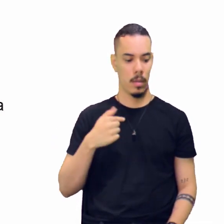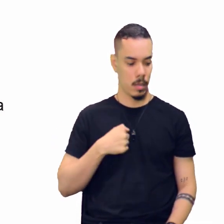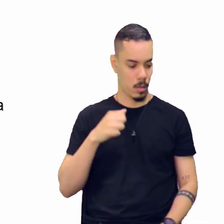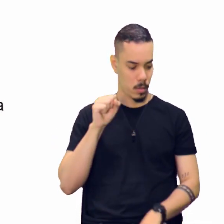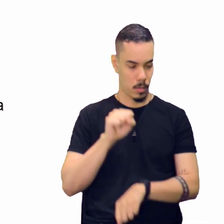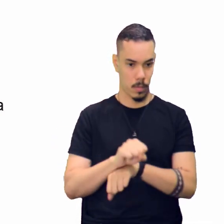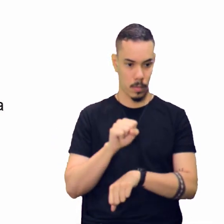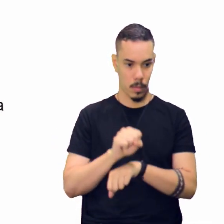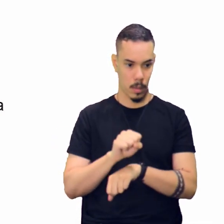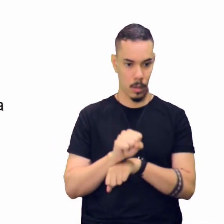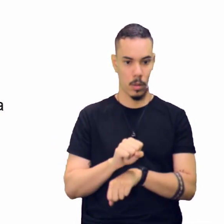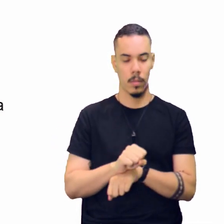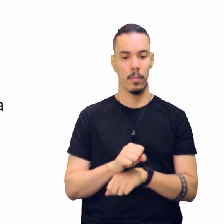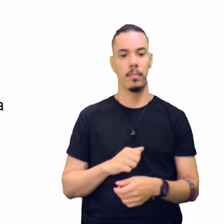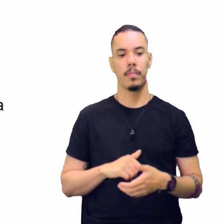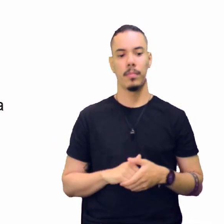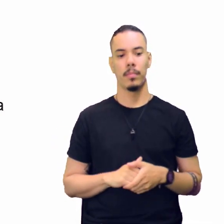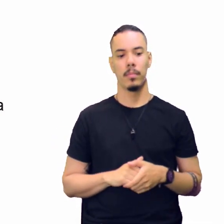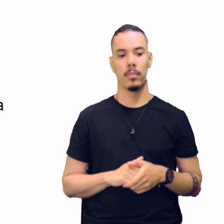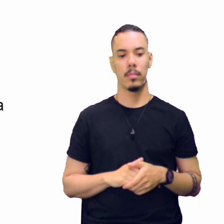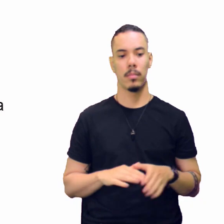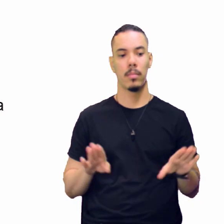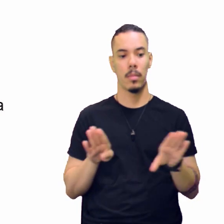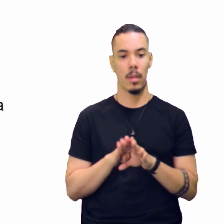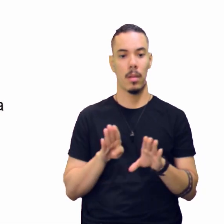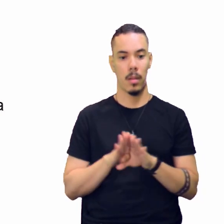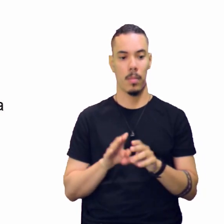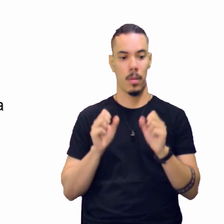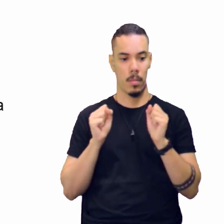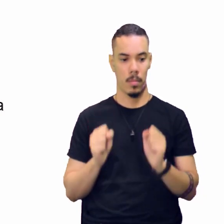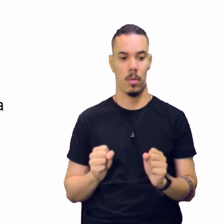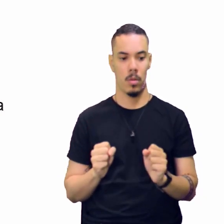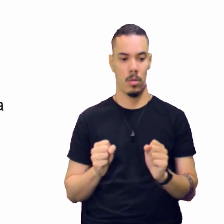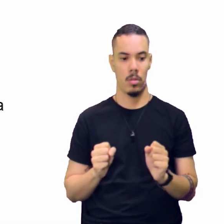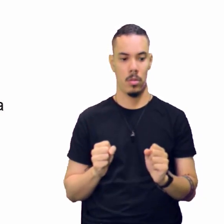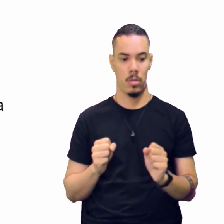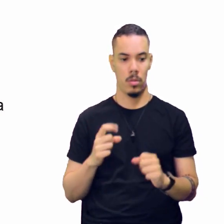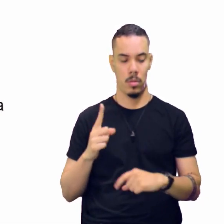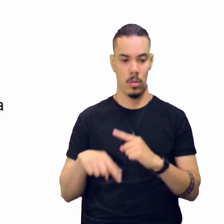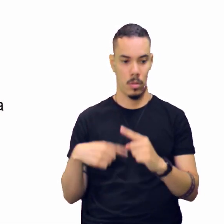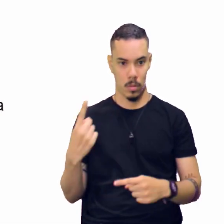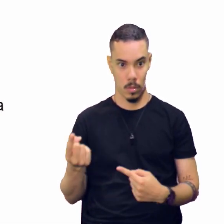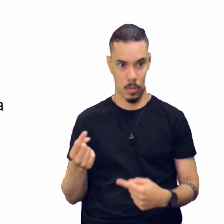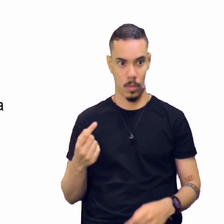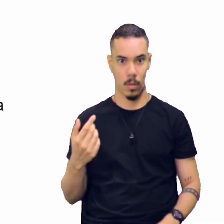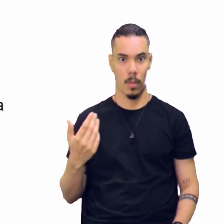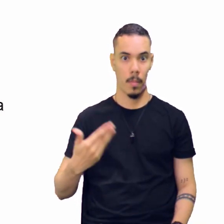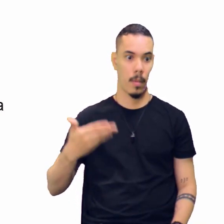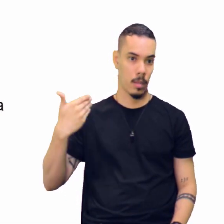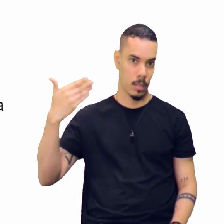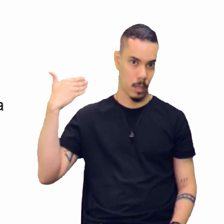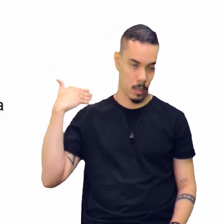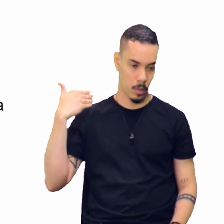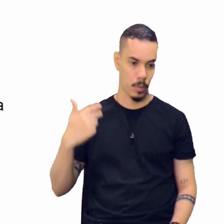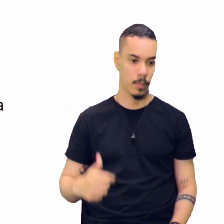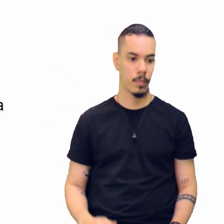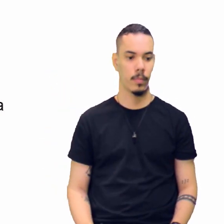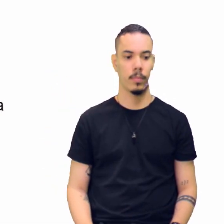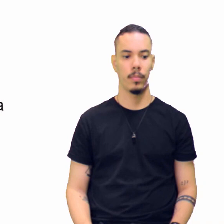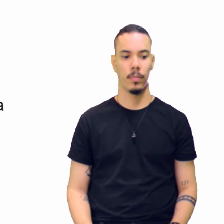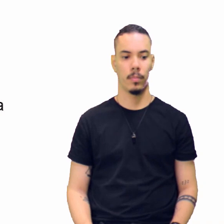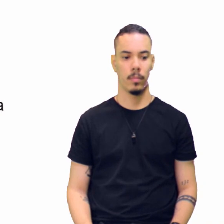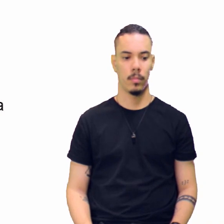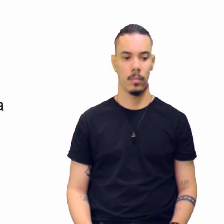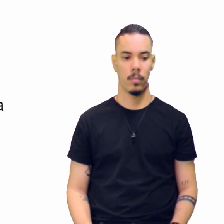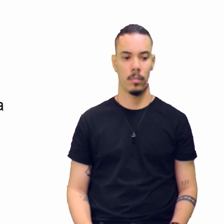espero. E também pode estar o quê? No pretérito. Esse pretérito é o passado, tá